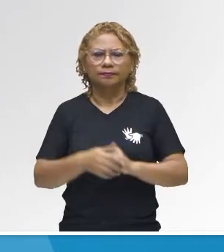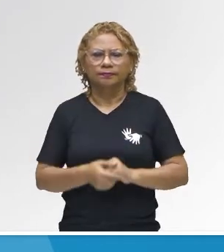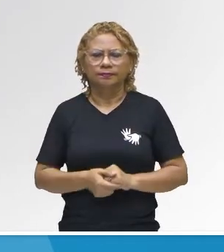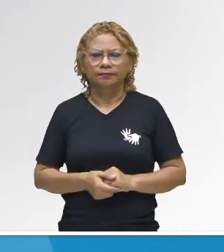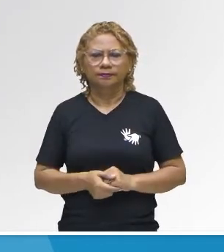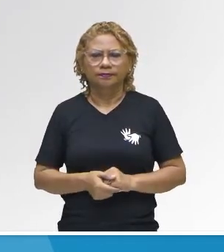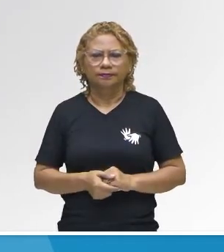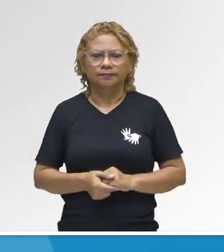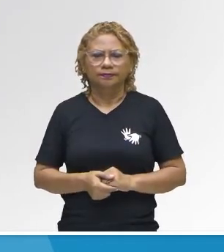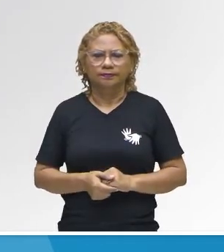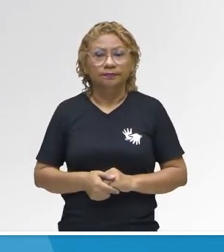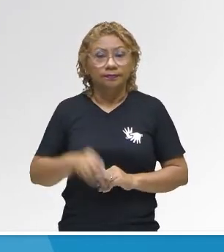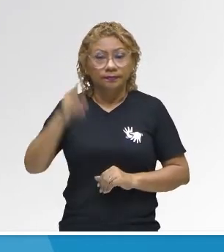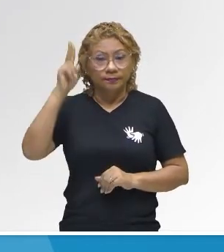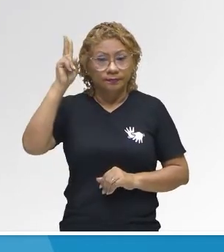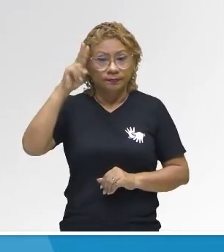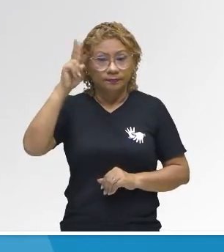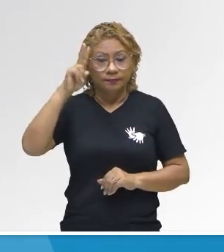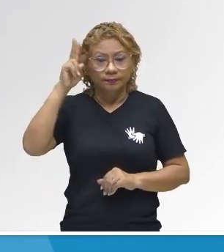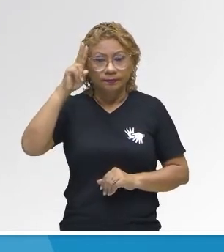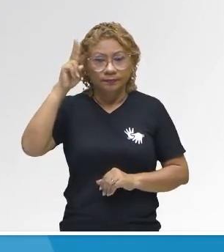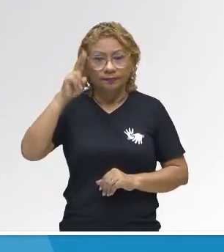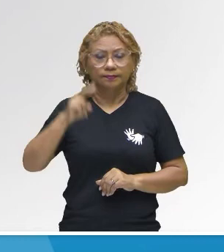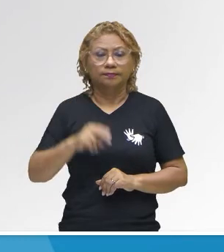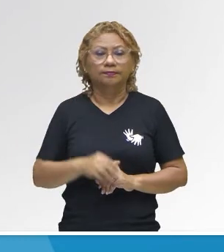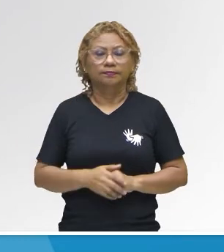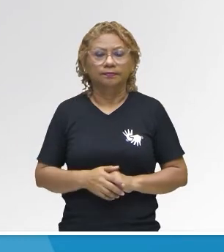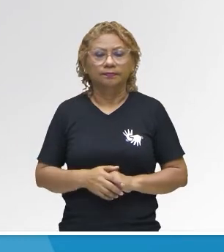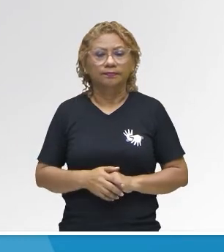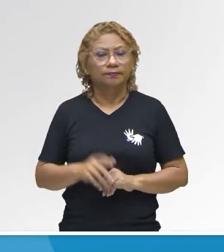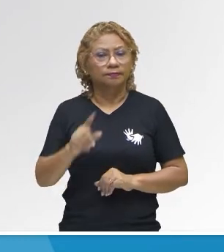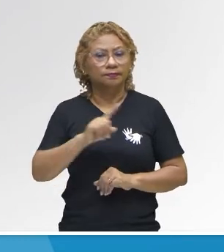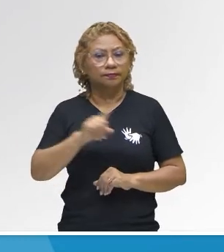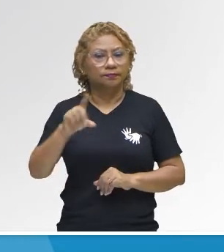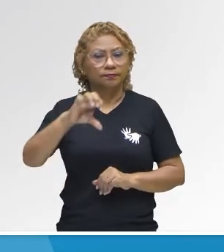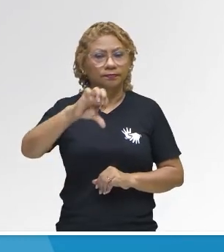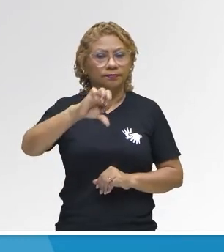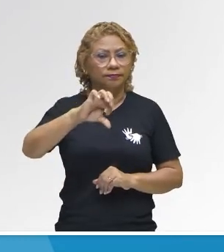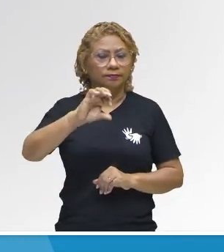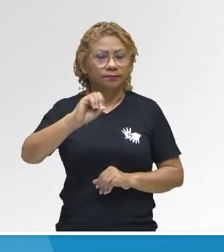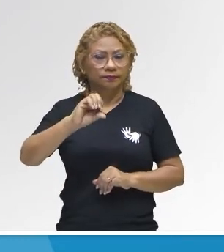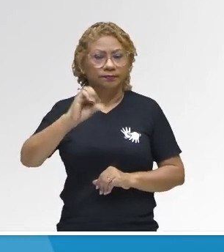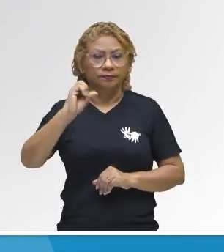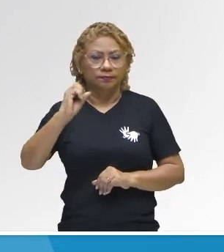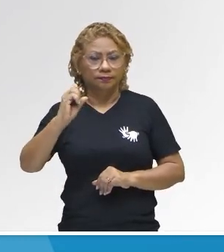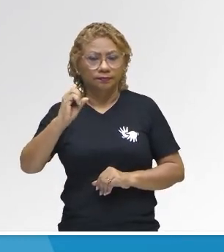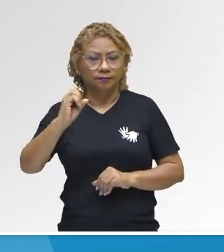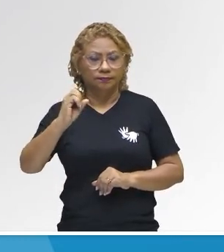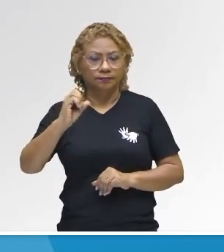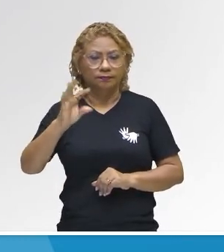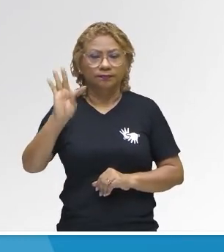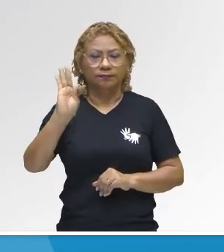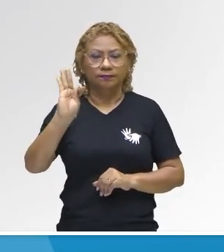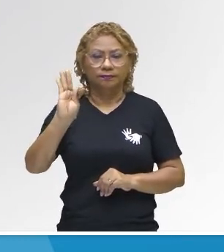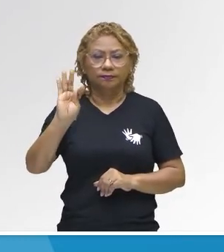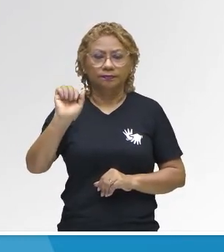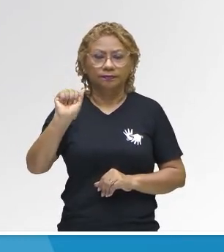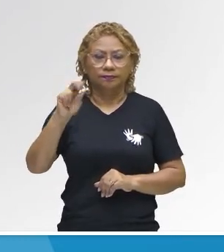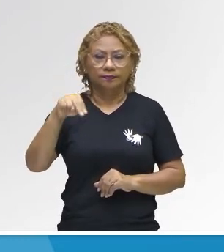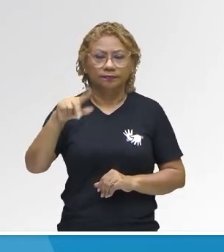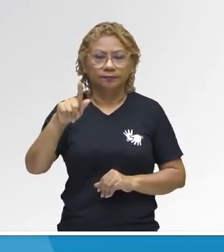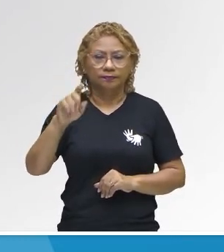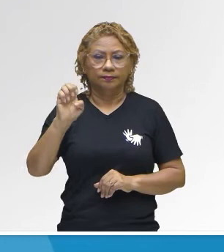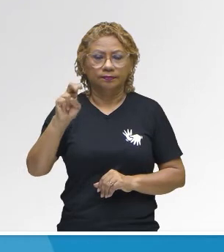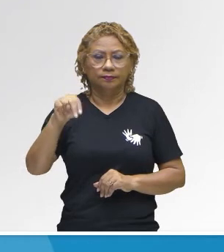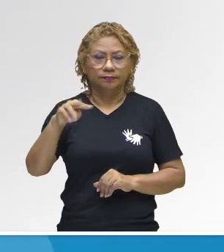Lembrem que não é apenas para os 90 graus que a tangente é indefinida. Ela é indefinida